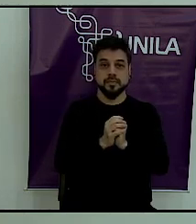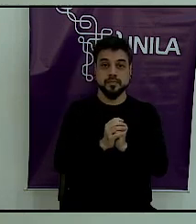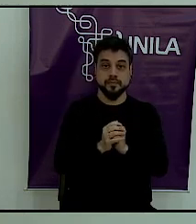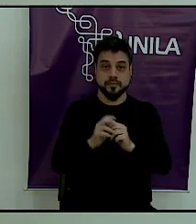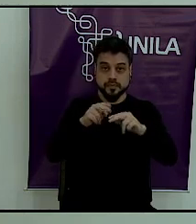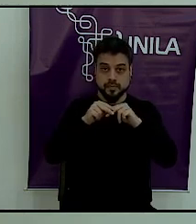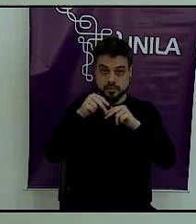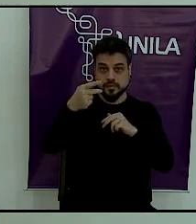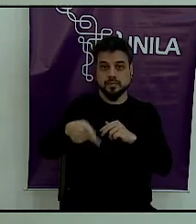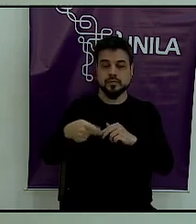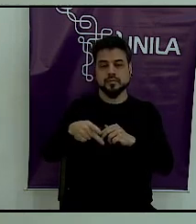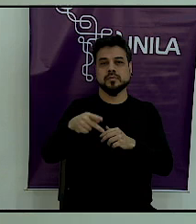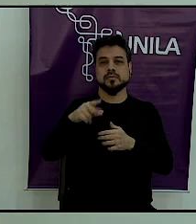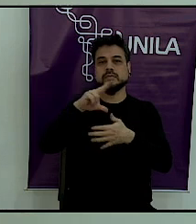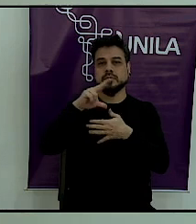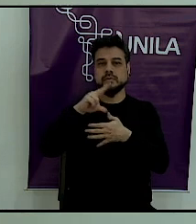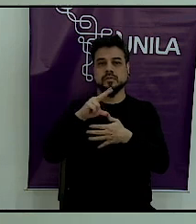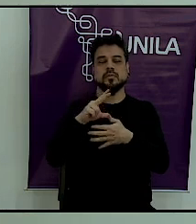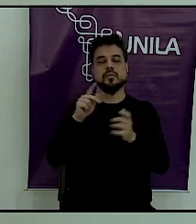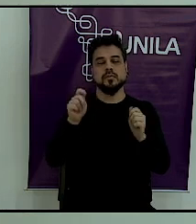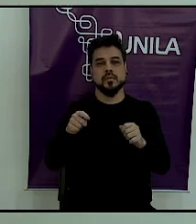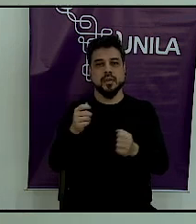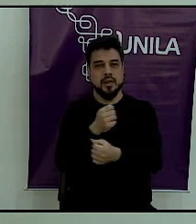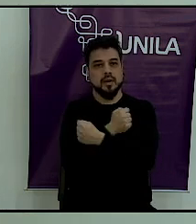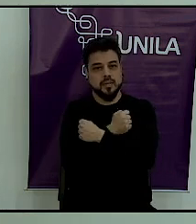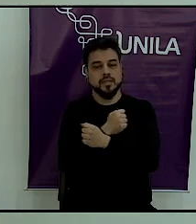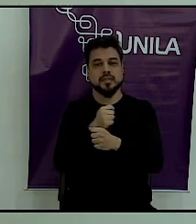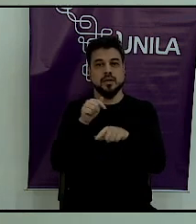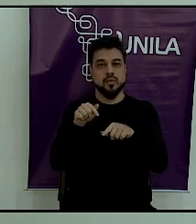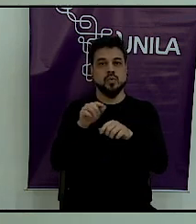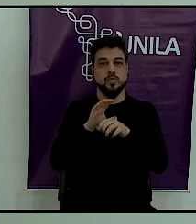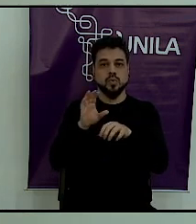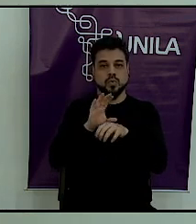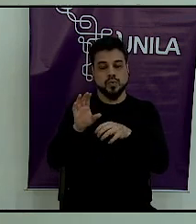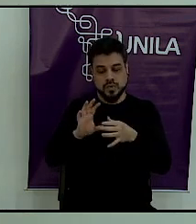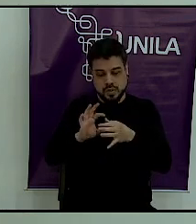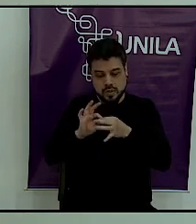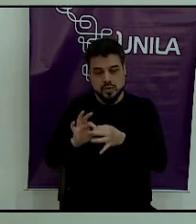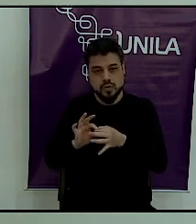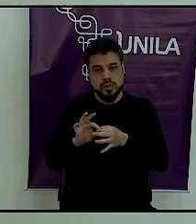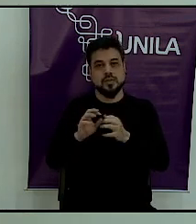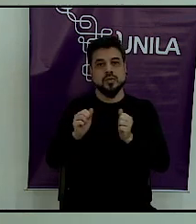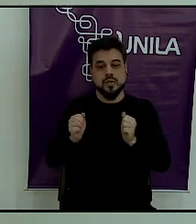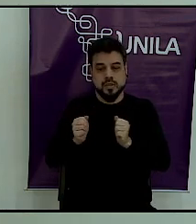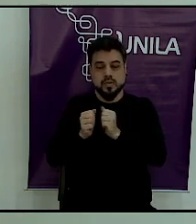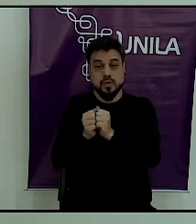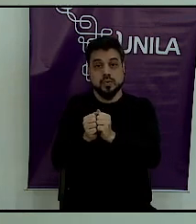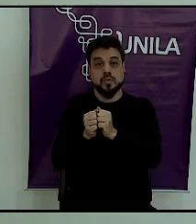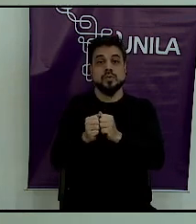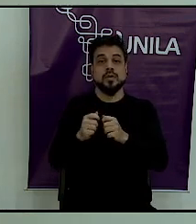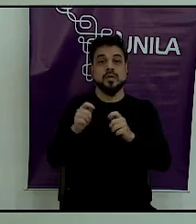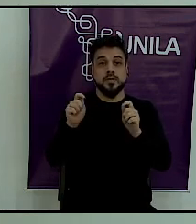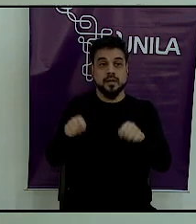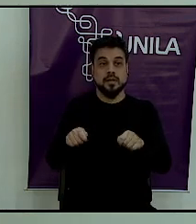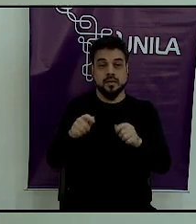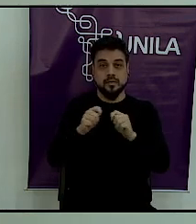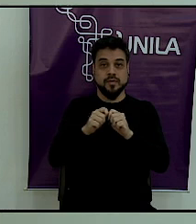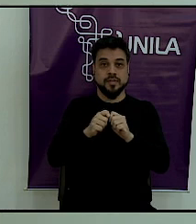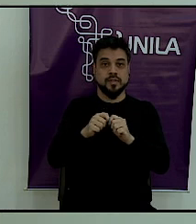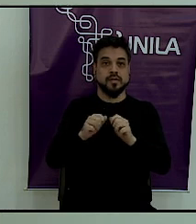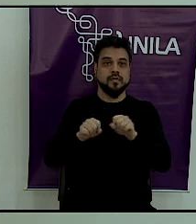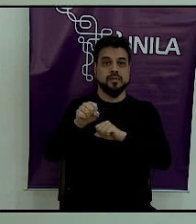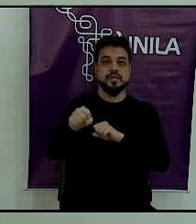UNILA possa abraçar esse curso e possa trazer visibilidade também para esses povos que precisam de